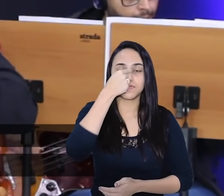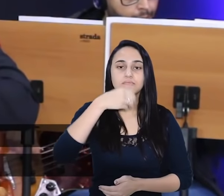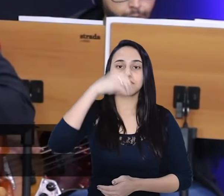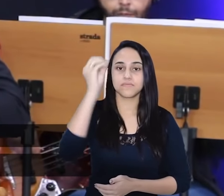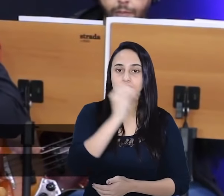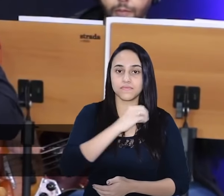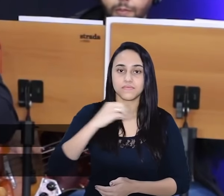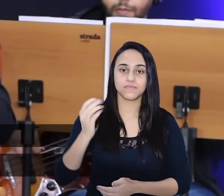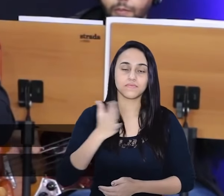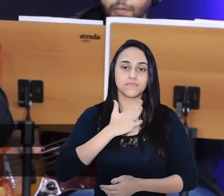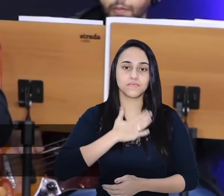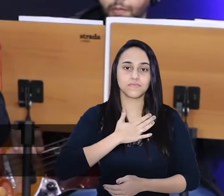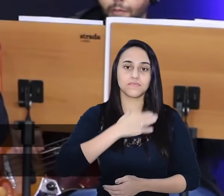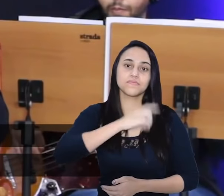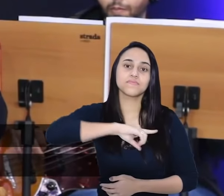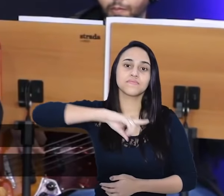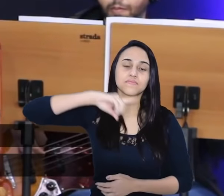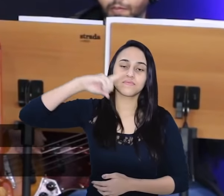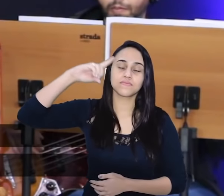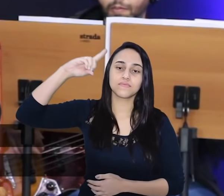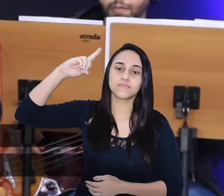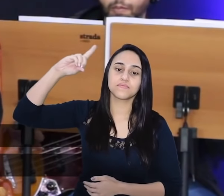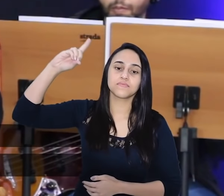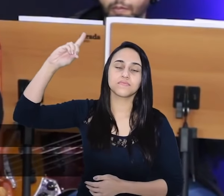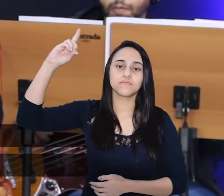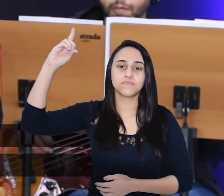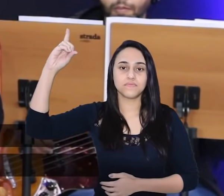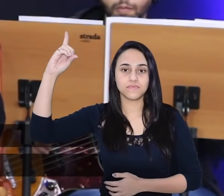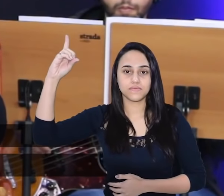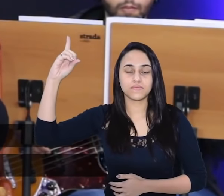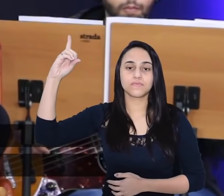cristãos. Oh, meu